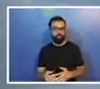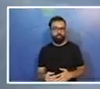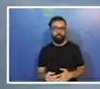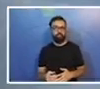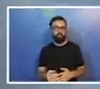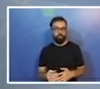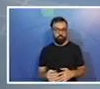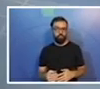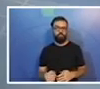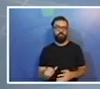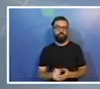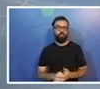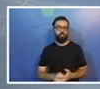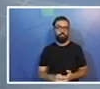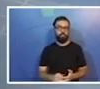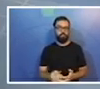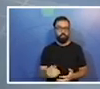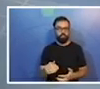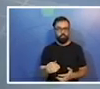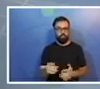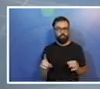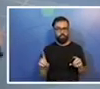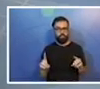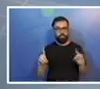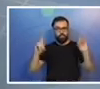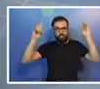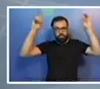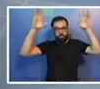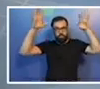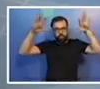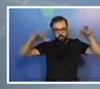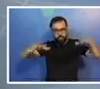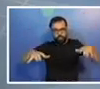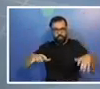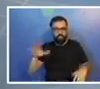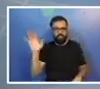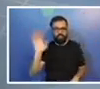na próxima semana, tá? Fiquem todos com Deus e até a semana que vem.